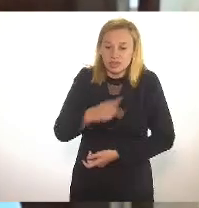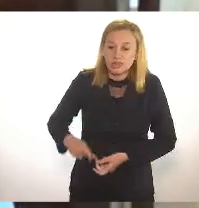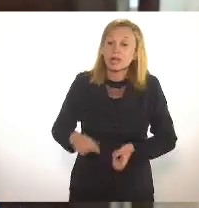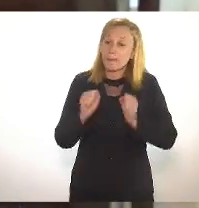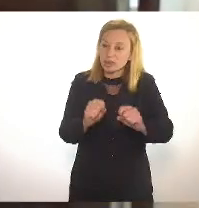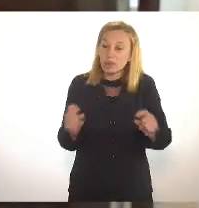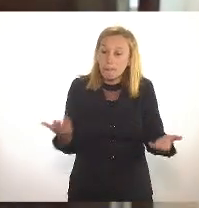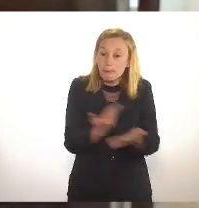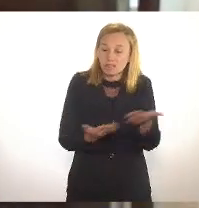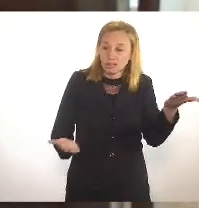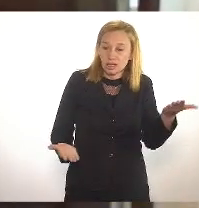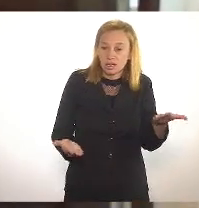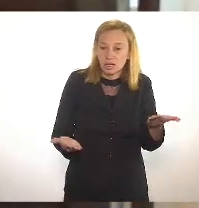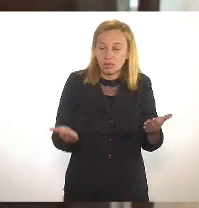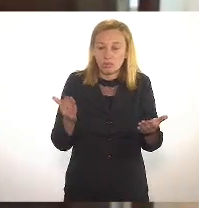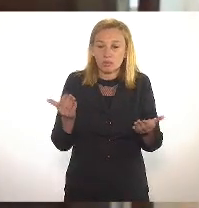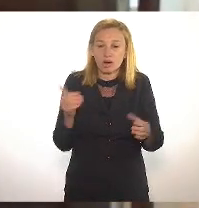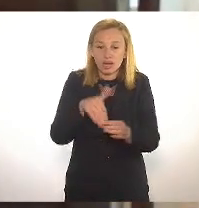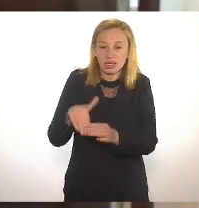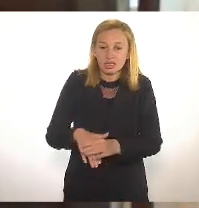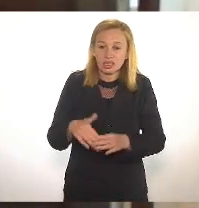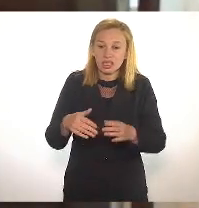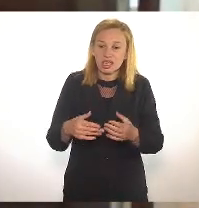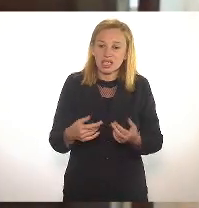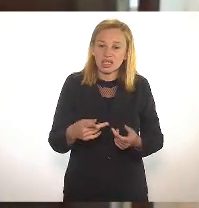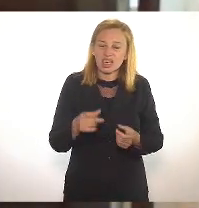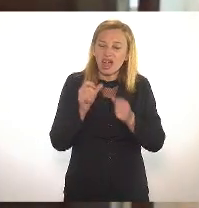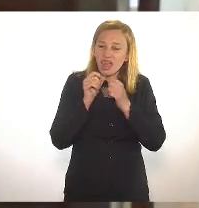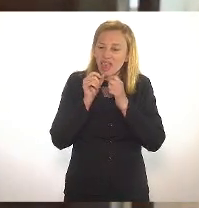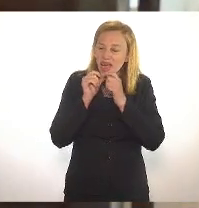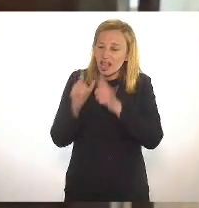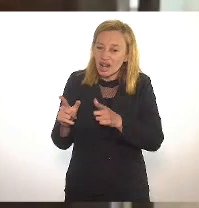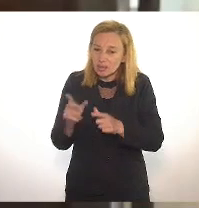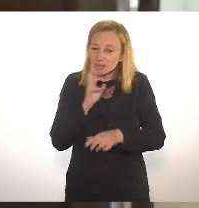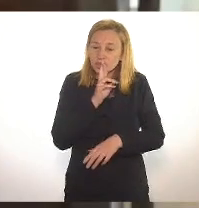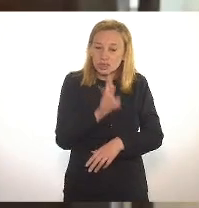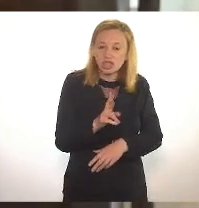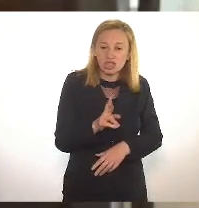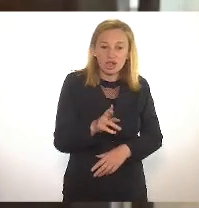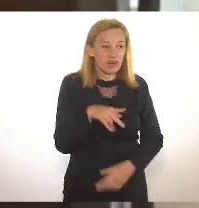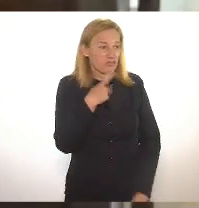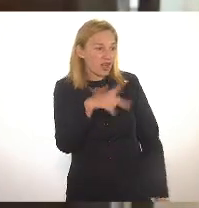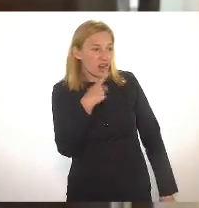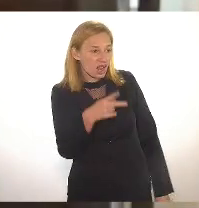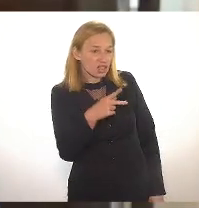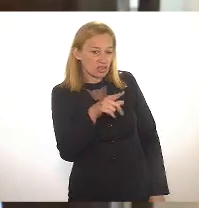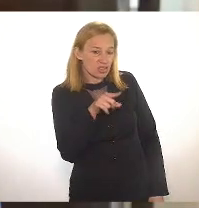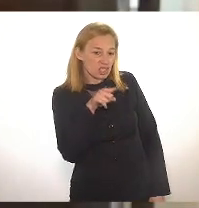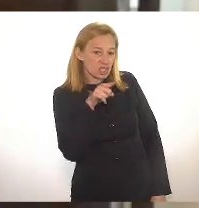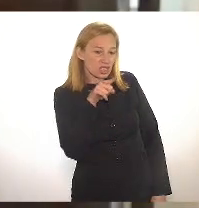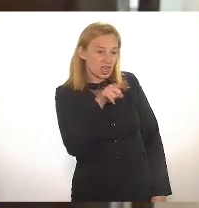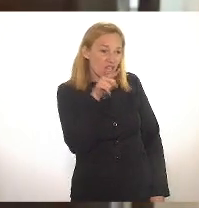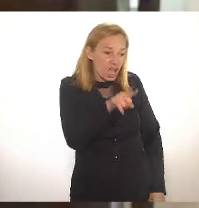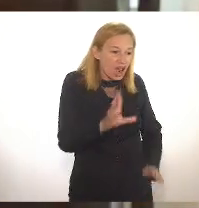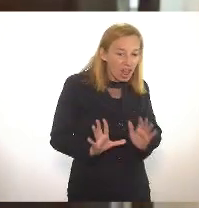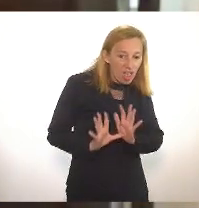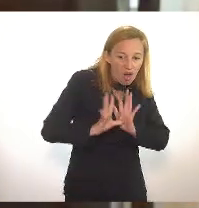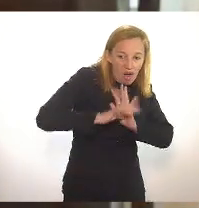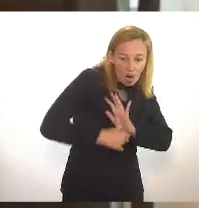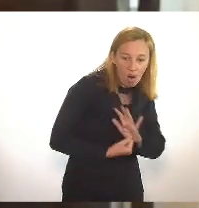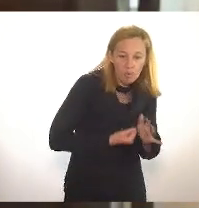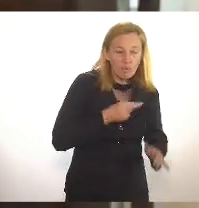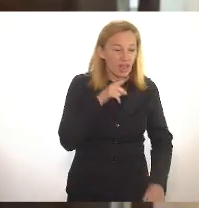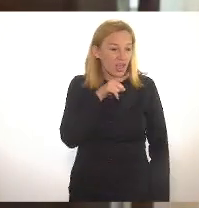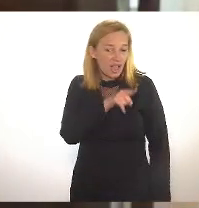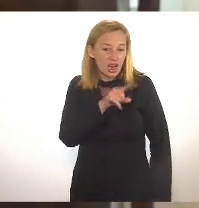perder, ele se rebela contra o resultado, chamando adversários e outros de golpistas, isso é